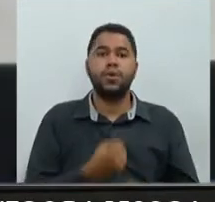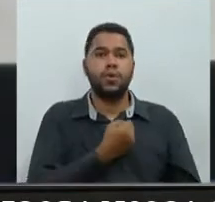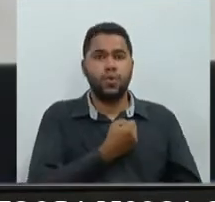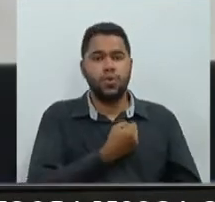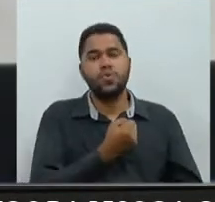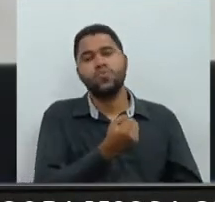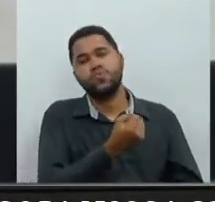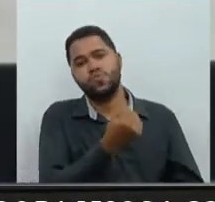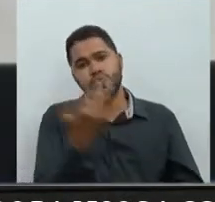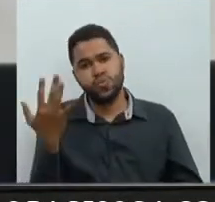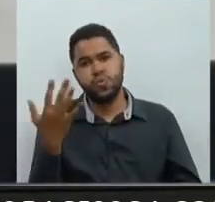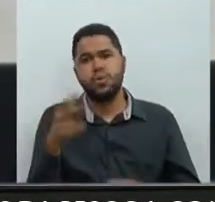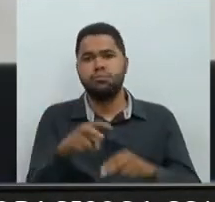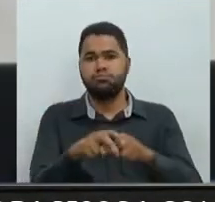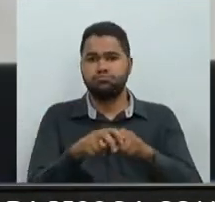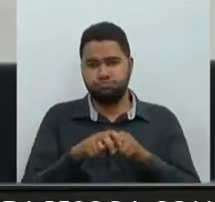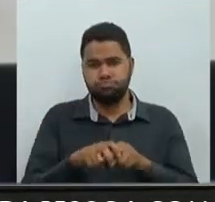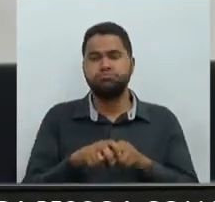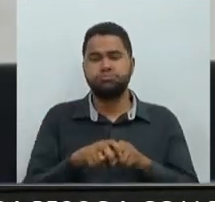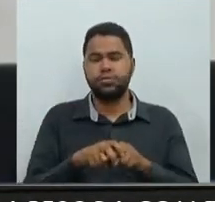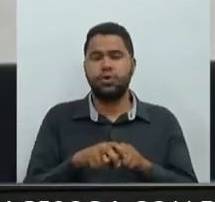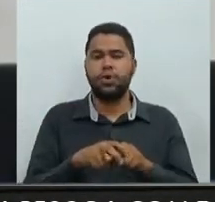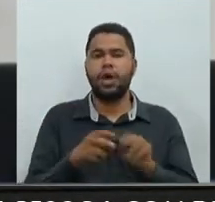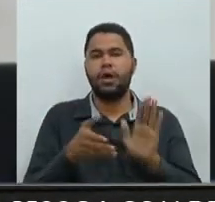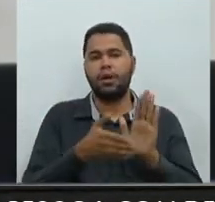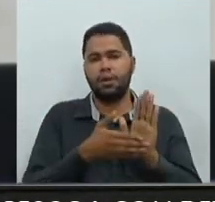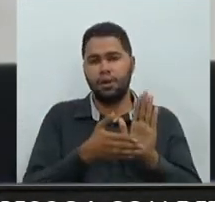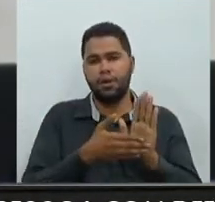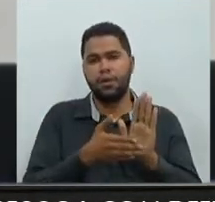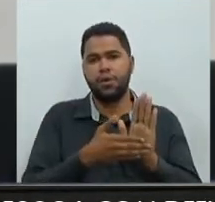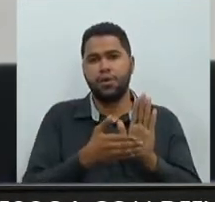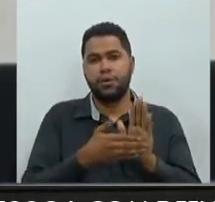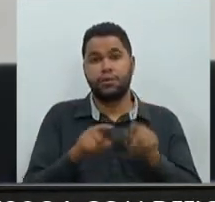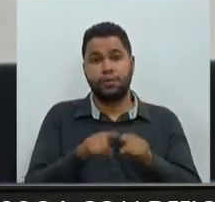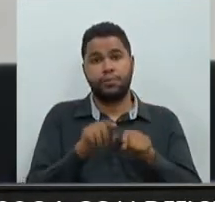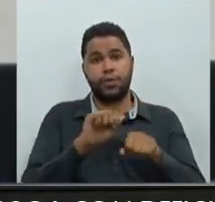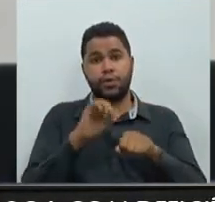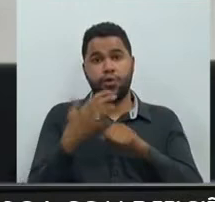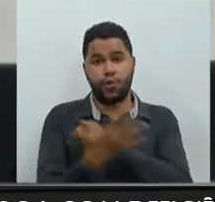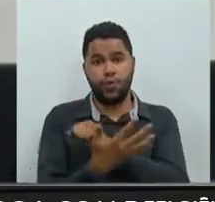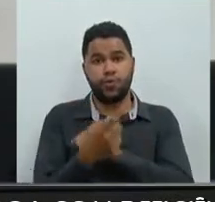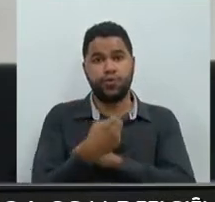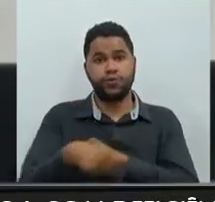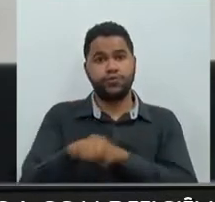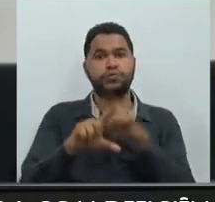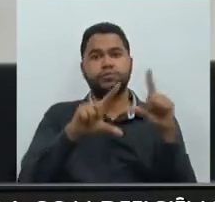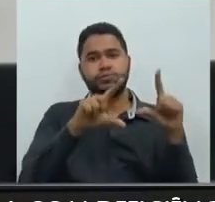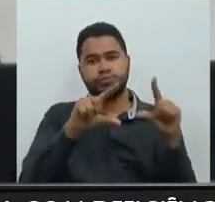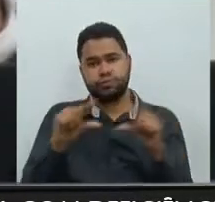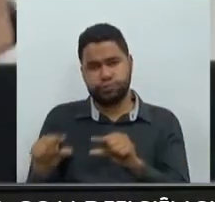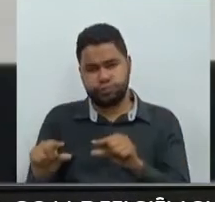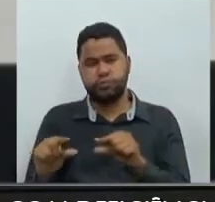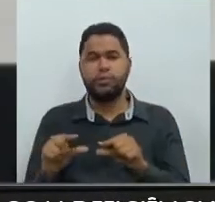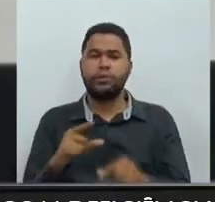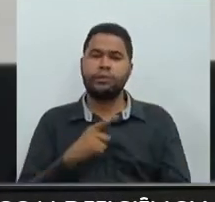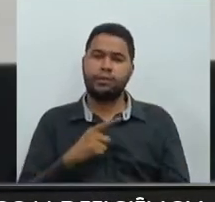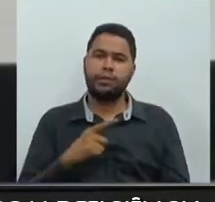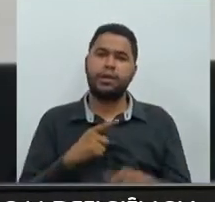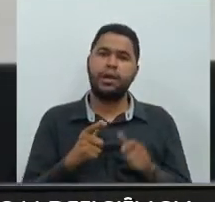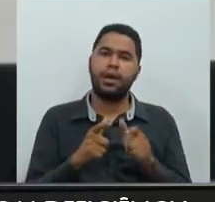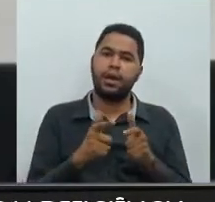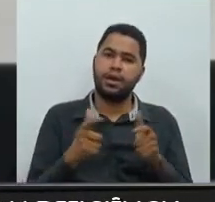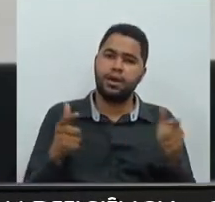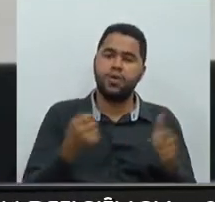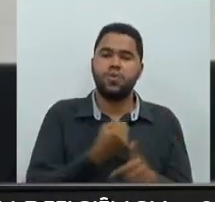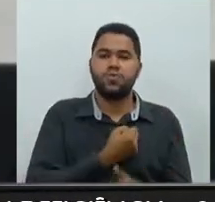grande devido à questão da portaria, pela questão também do Covid, a gente ainda está reduzido, apesar de ter ampliado aqui o